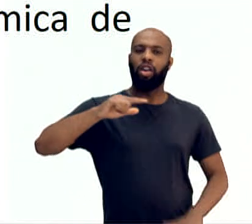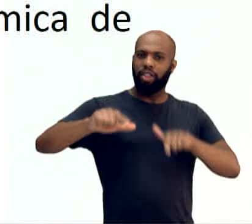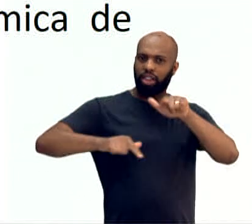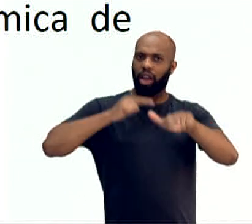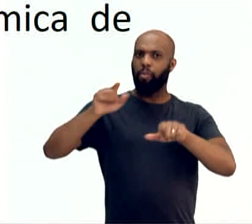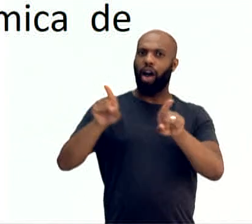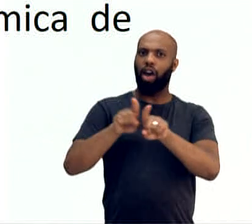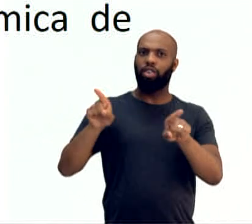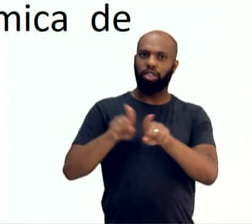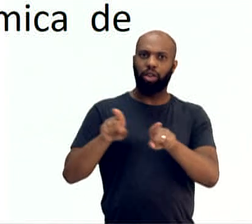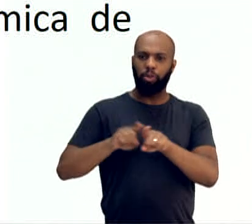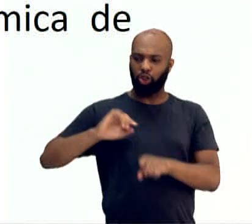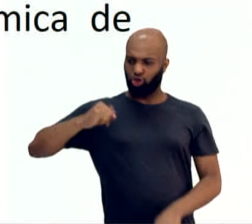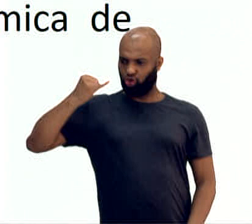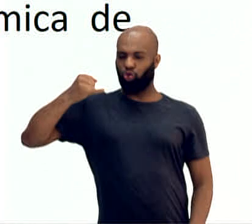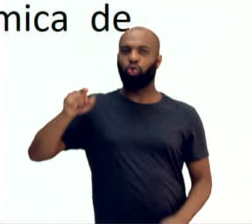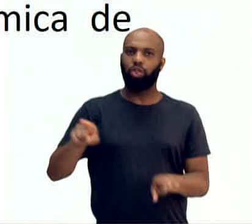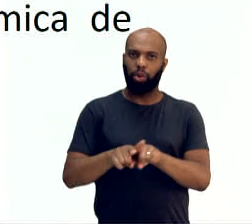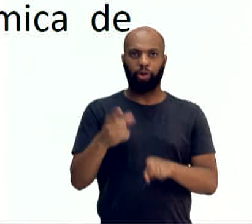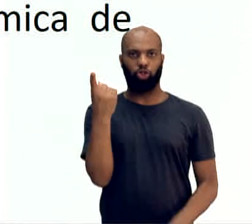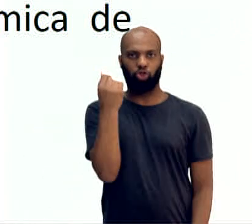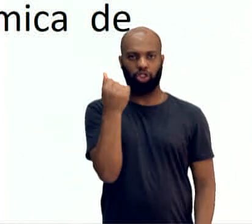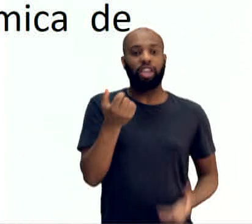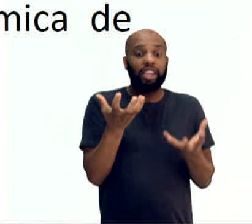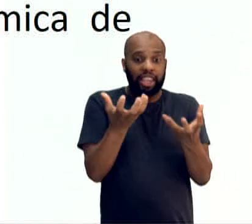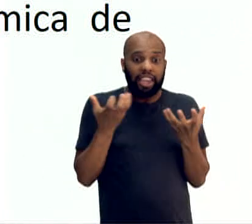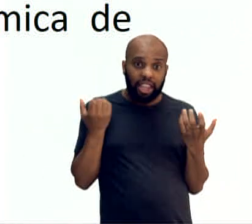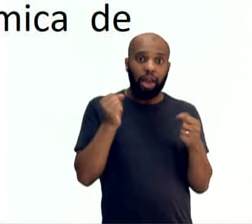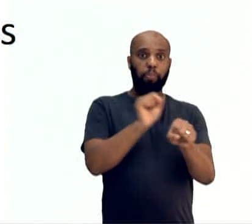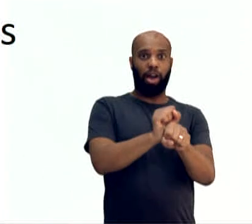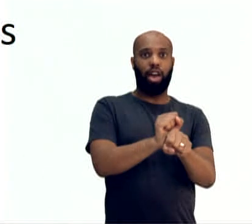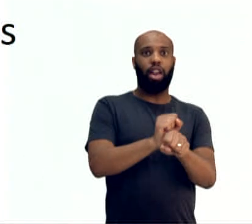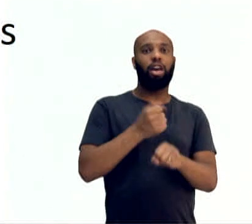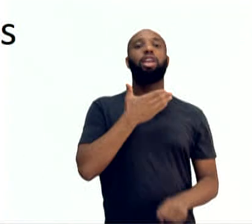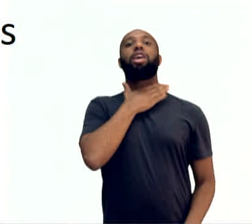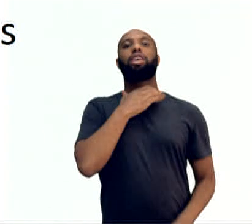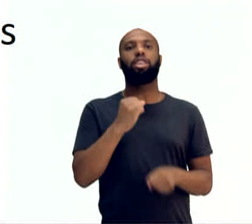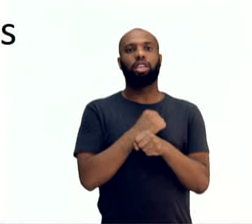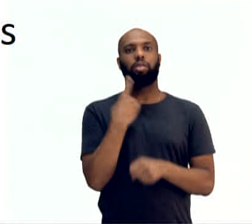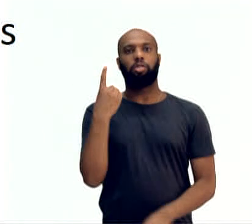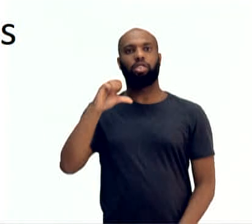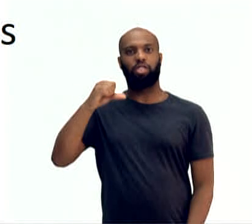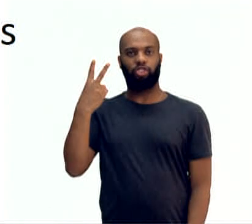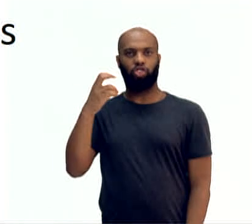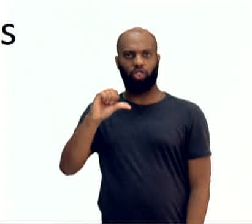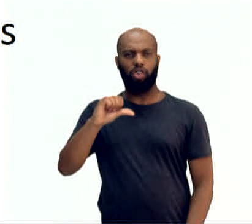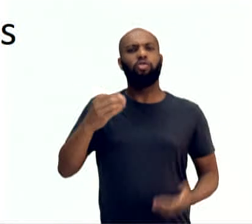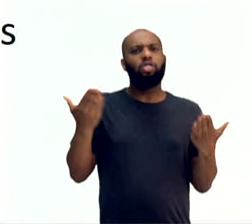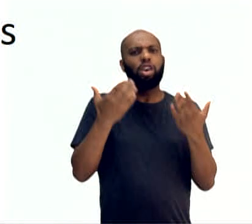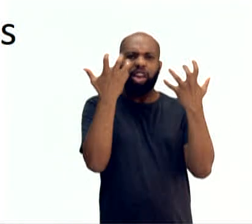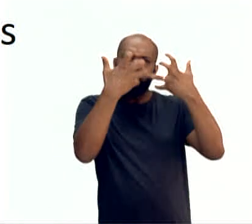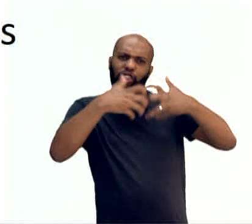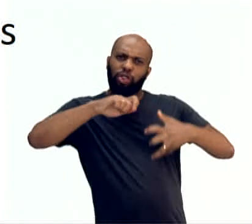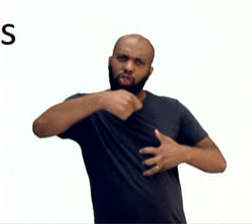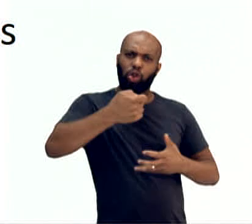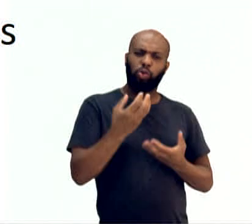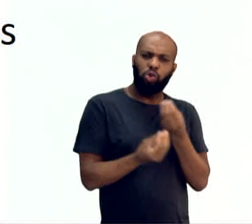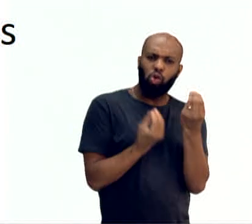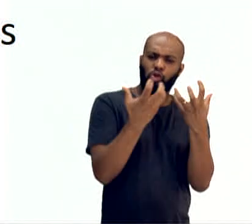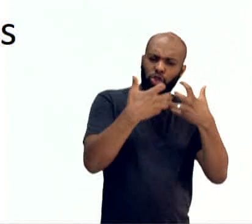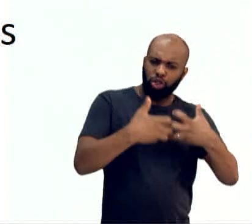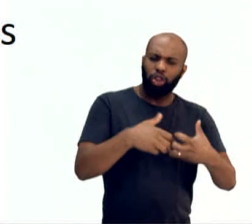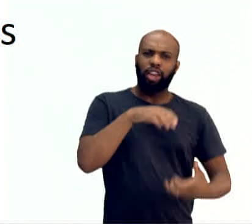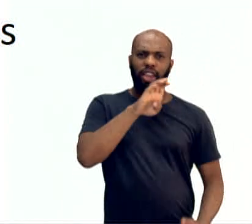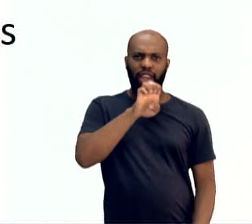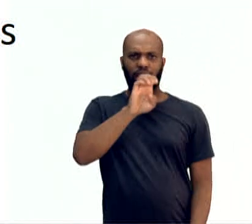o intuito de reverter os efeitos nefastos da crise econômica de 29. Ao refletir sobre o funcionamento do Estado, do bem-estar